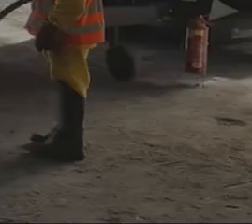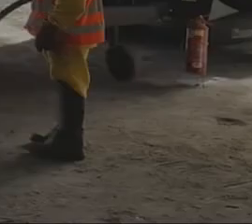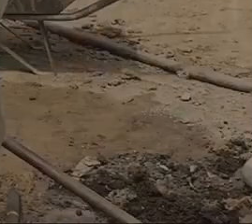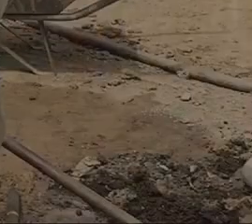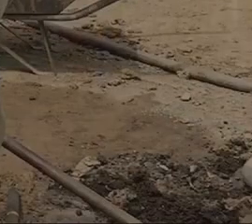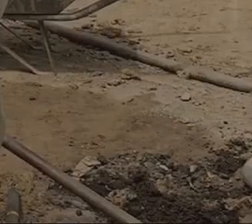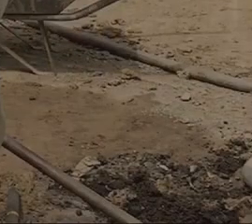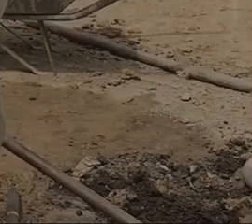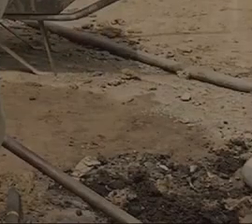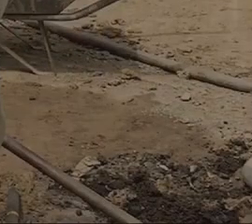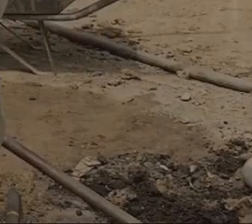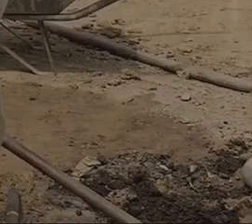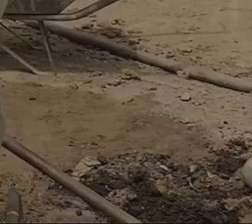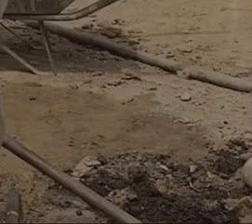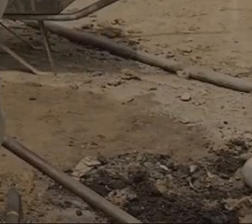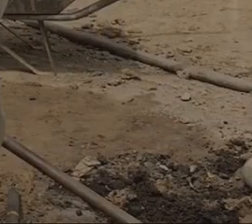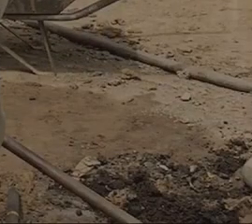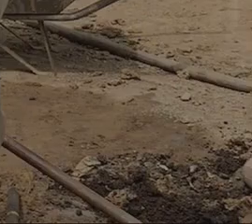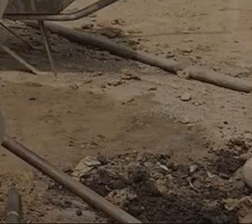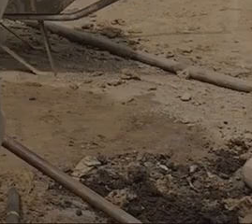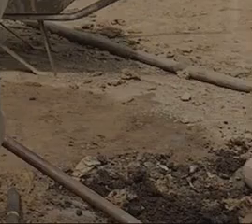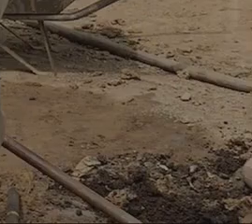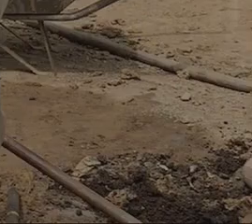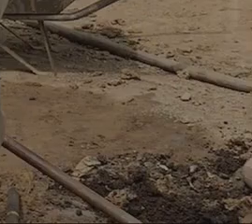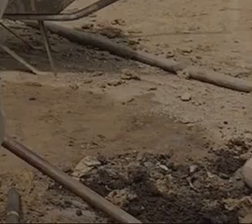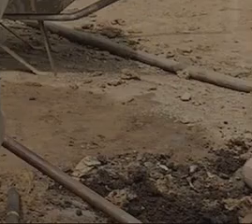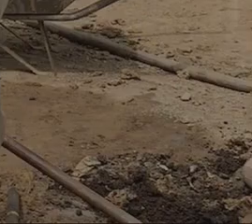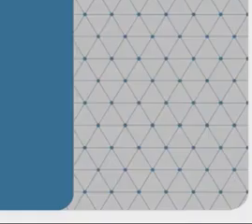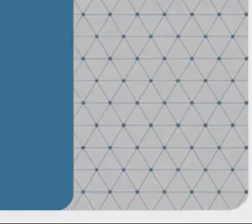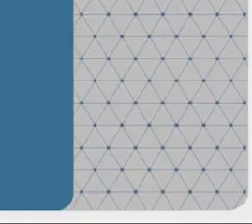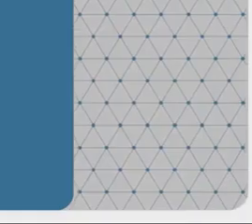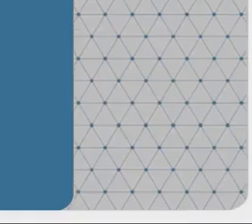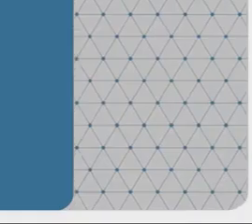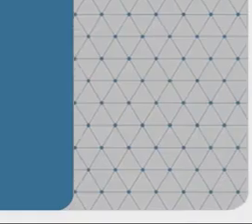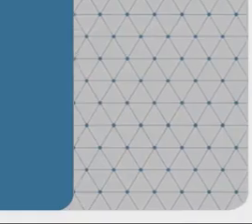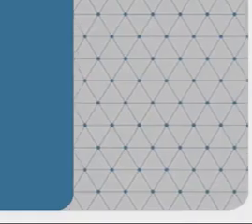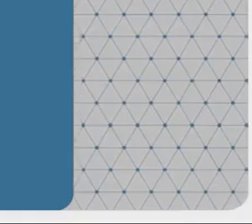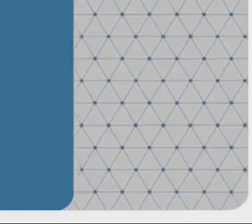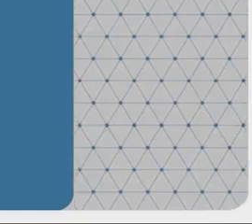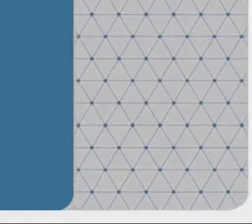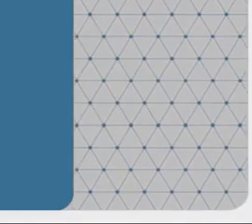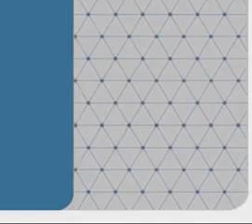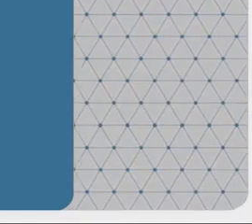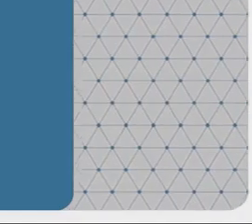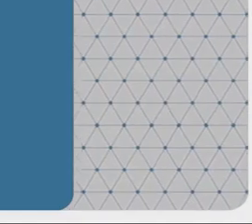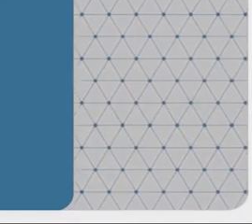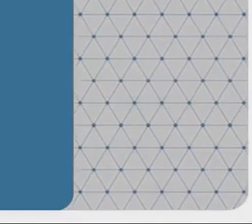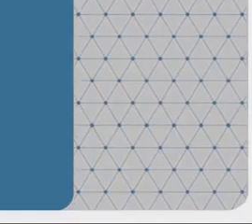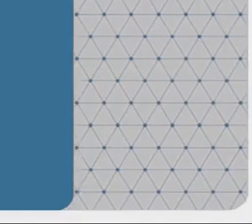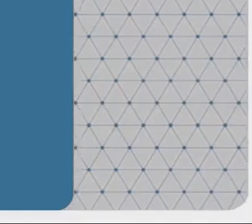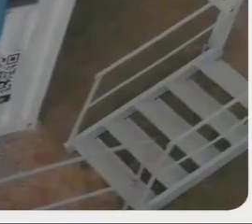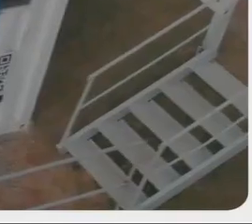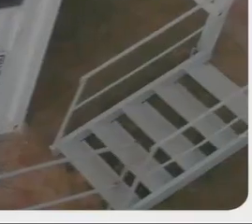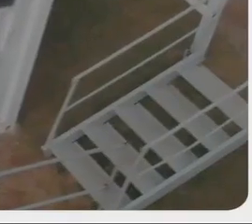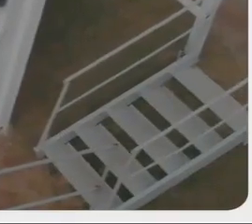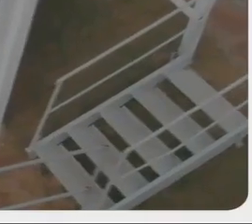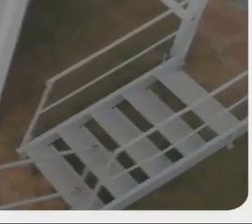novas tecnologias e serviços. Uma empresa guiada por desafios, valoriza a competência técnica e